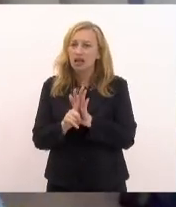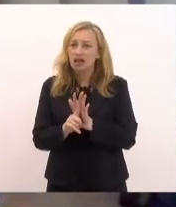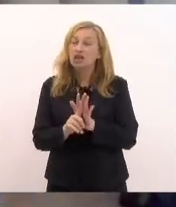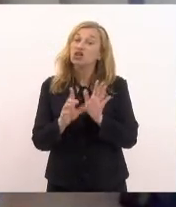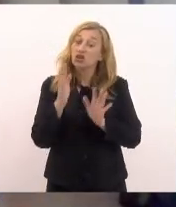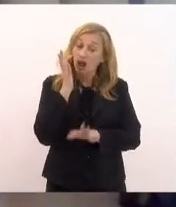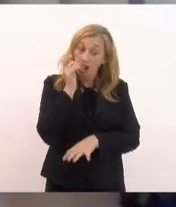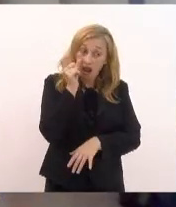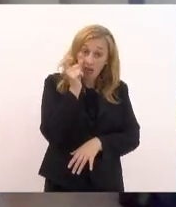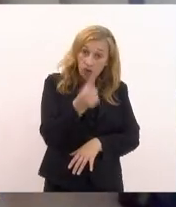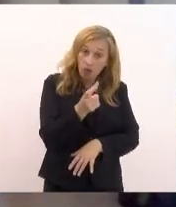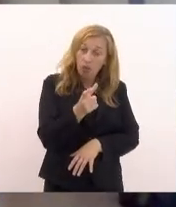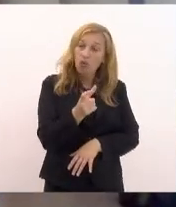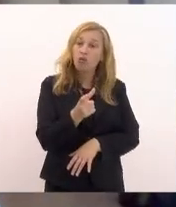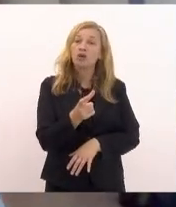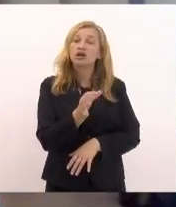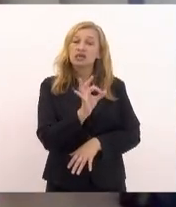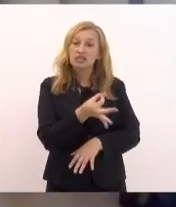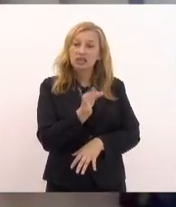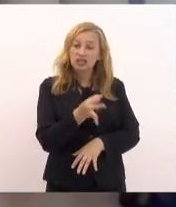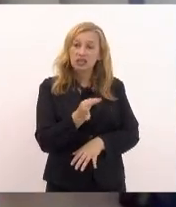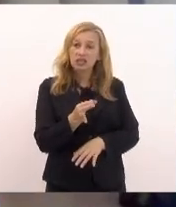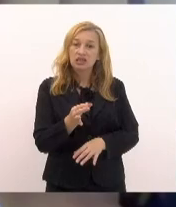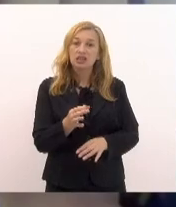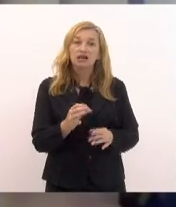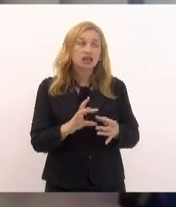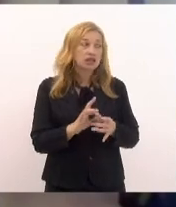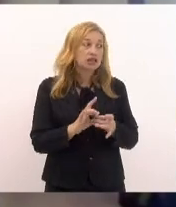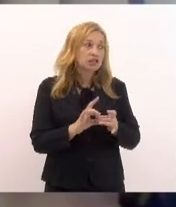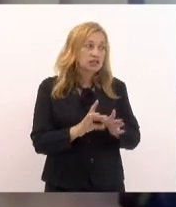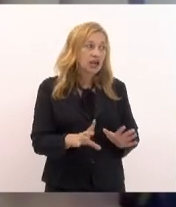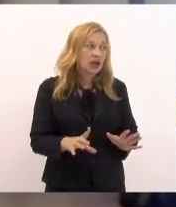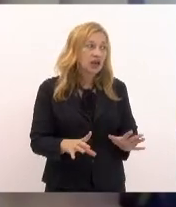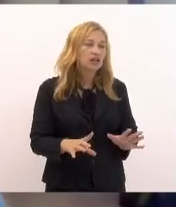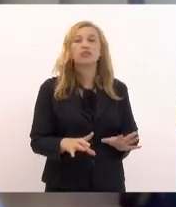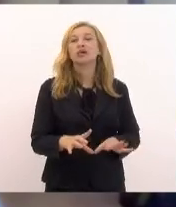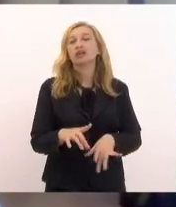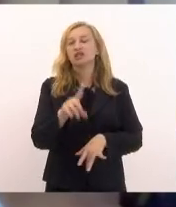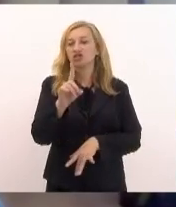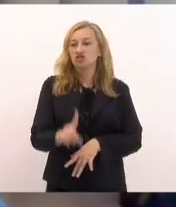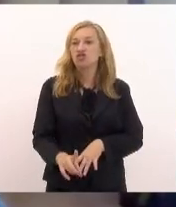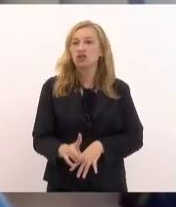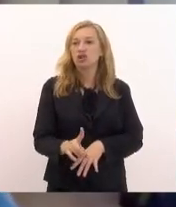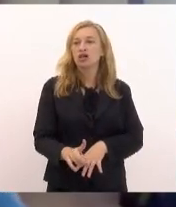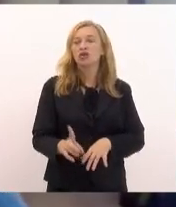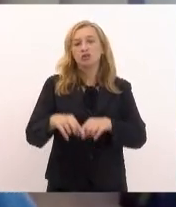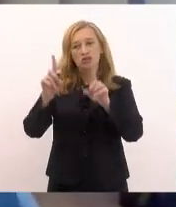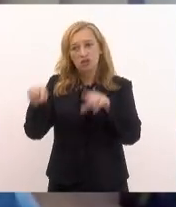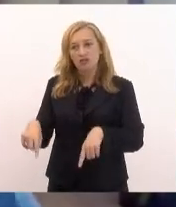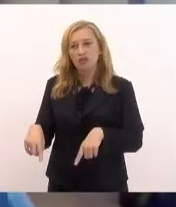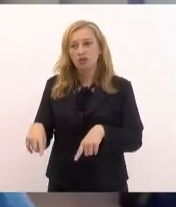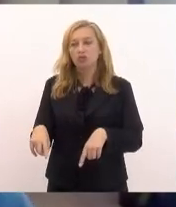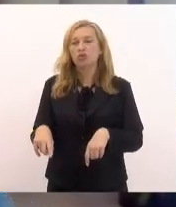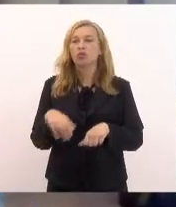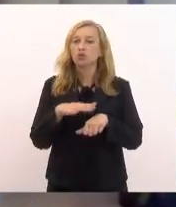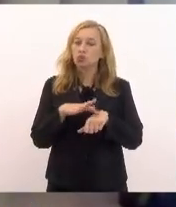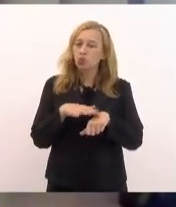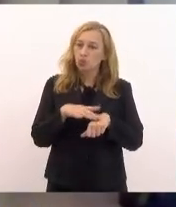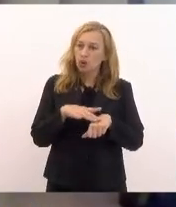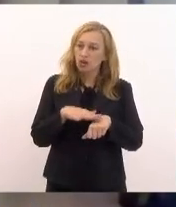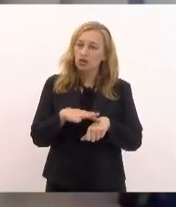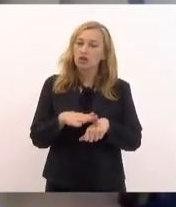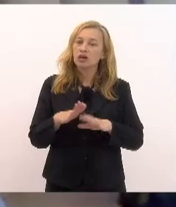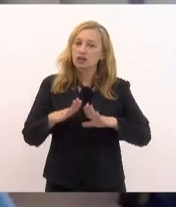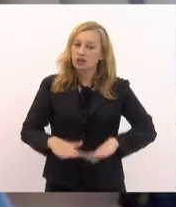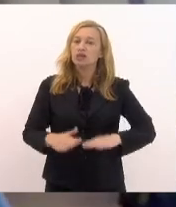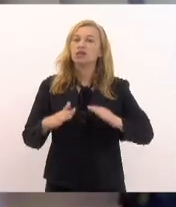e ela garante ao servidor que tem comorbidade, ao servidor que tem a sua vida especialmente ameaçada por essa pandemia, que ele fique em